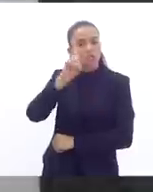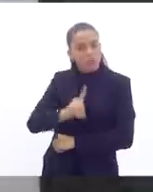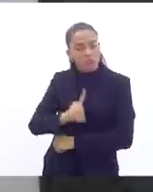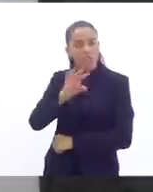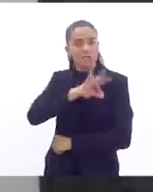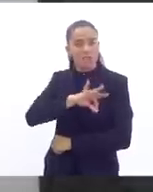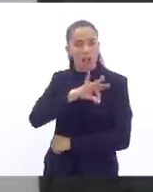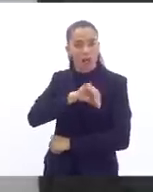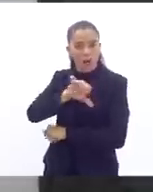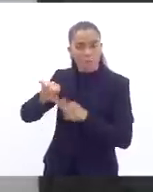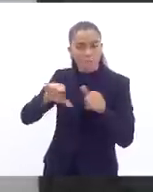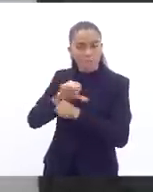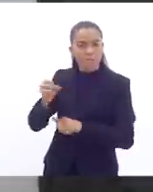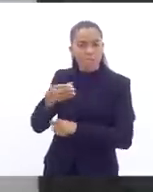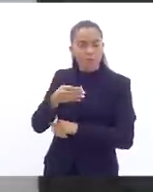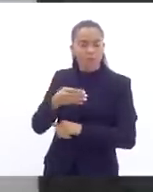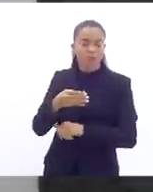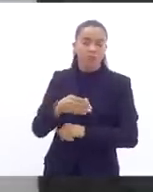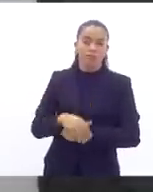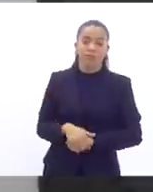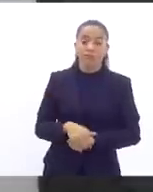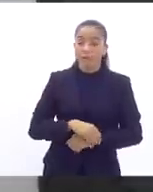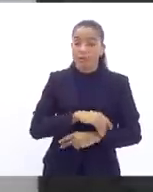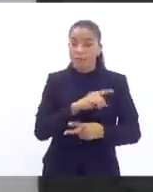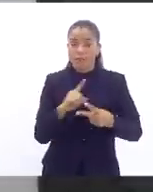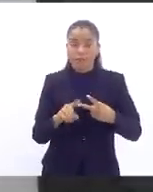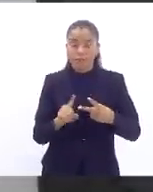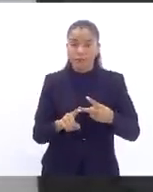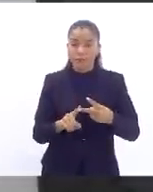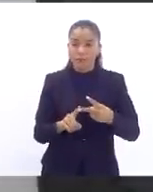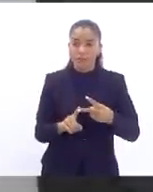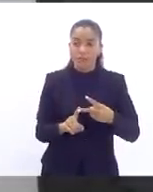atualização automática a segunda